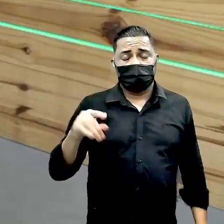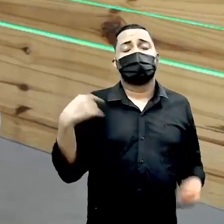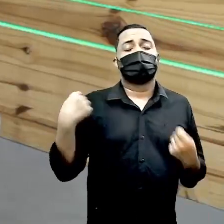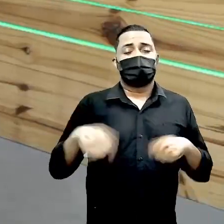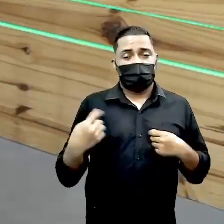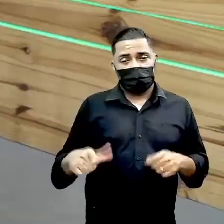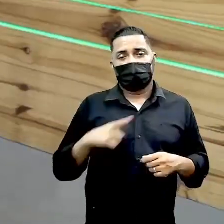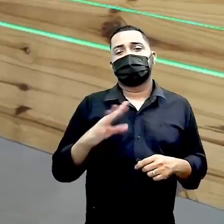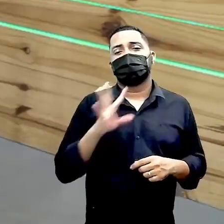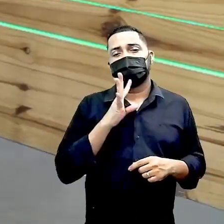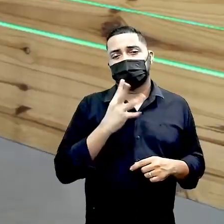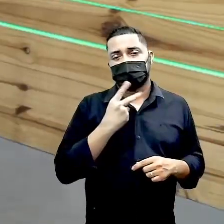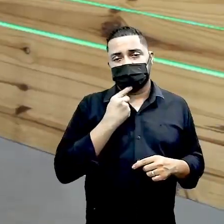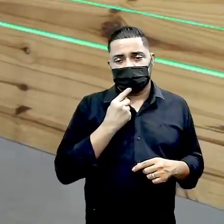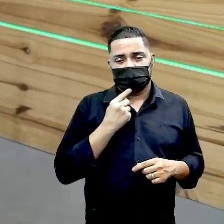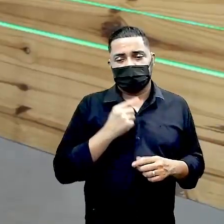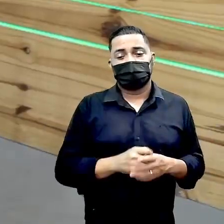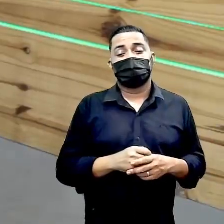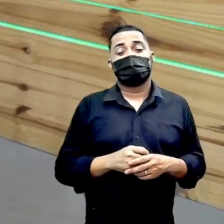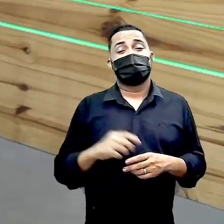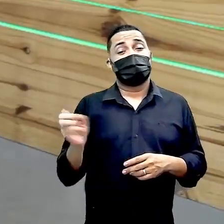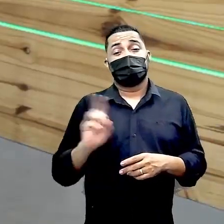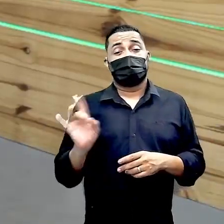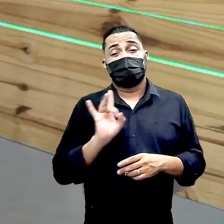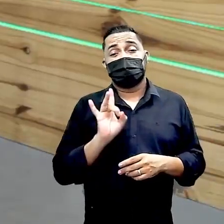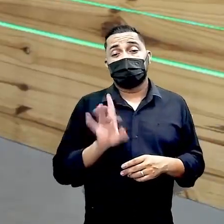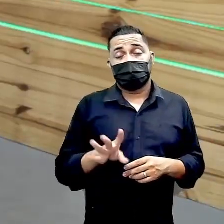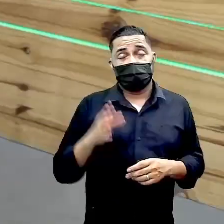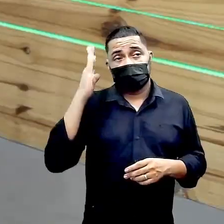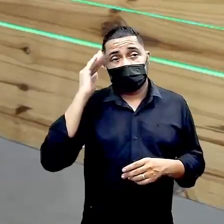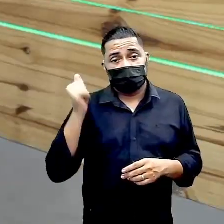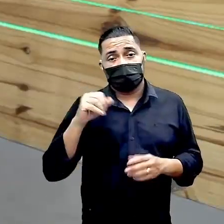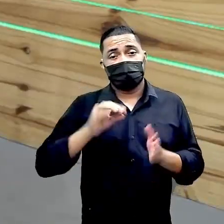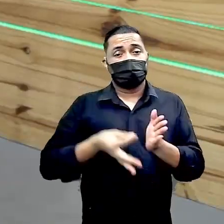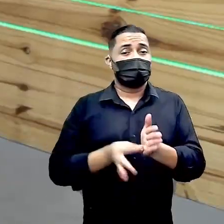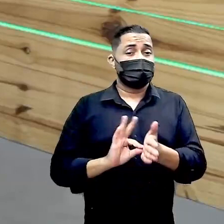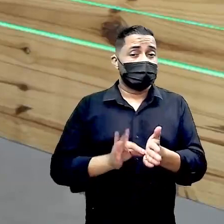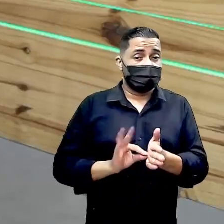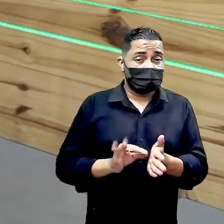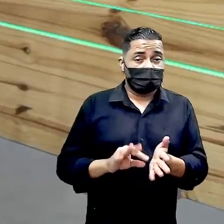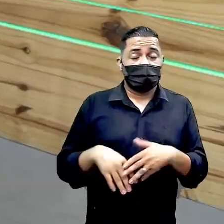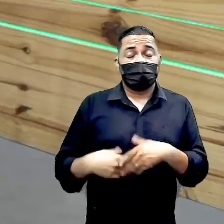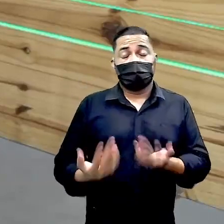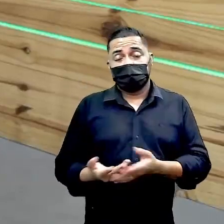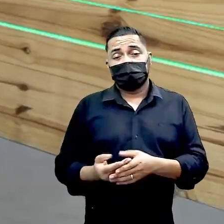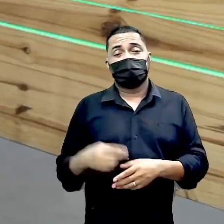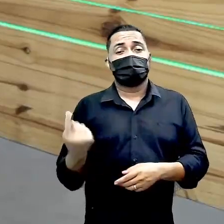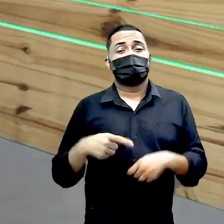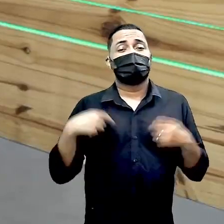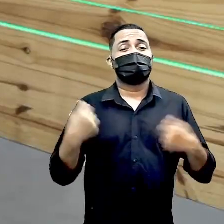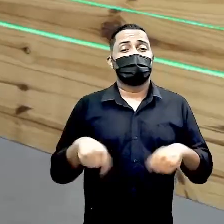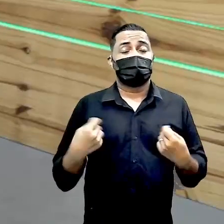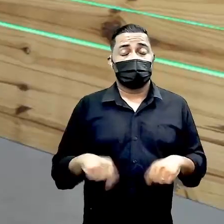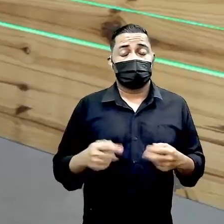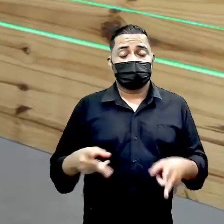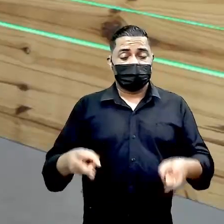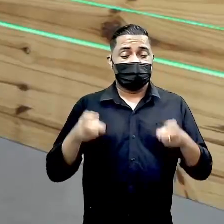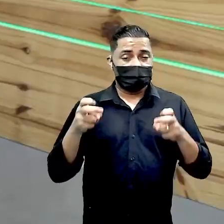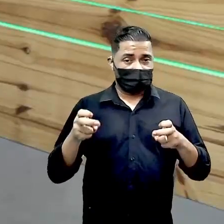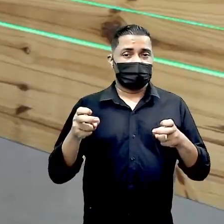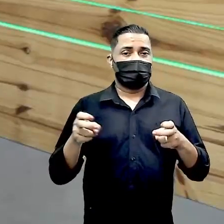ter o conhecimento do Android Studio, que não basta só você saber Java. Então, a gente tem que perceber